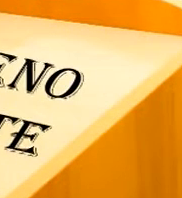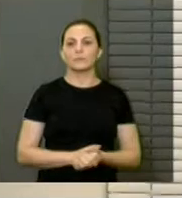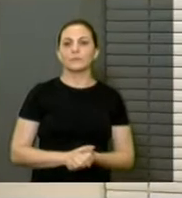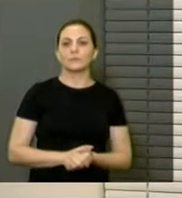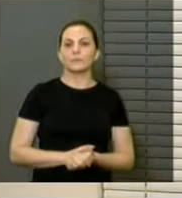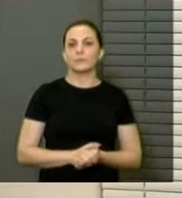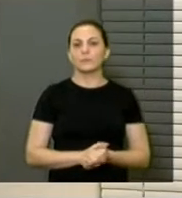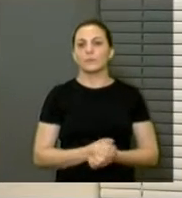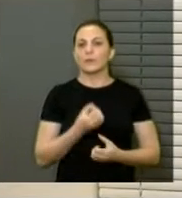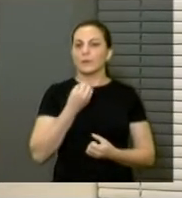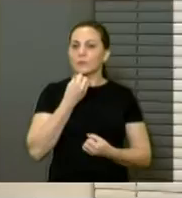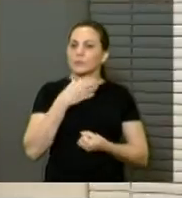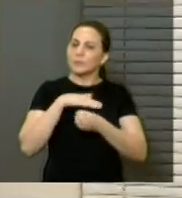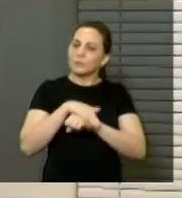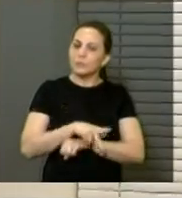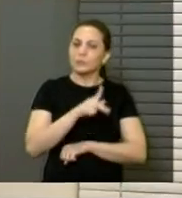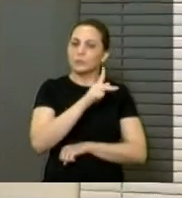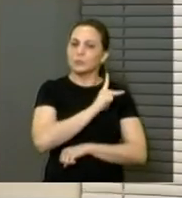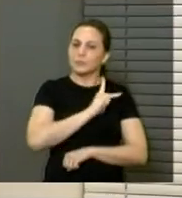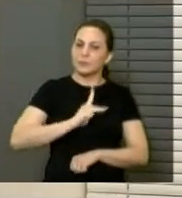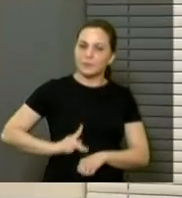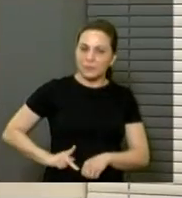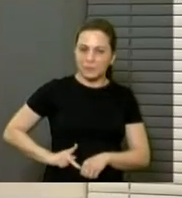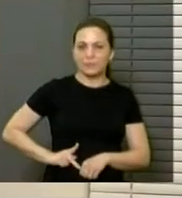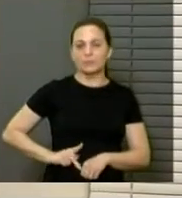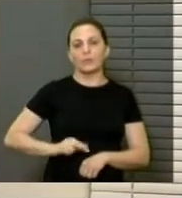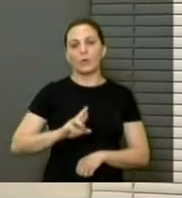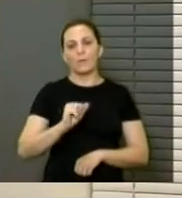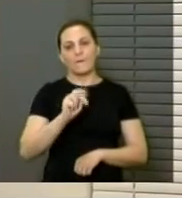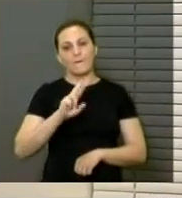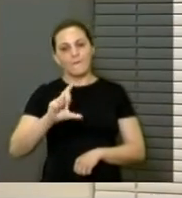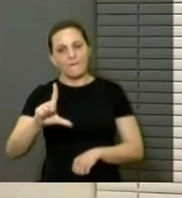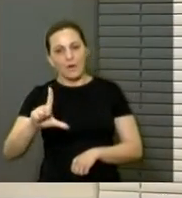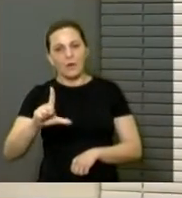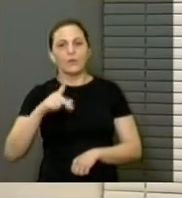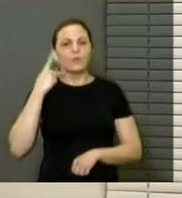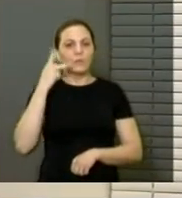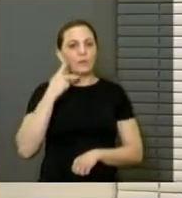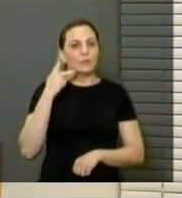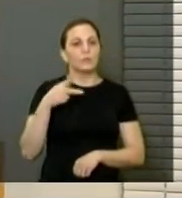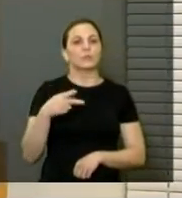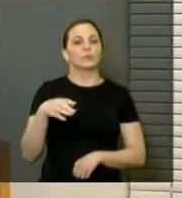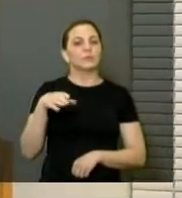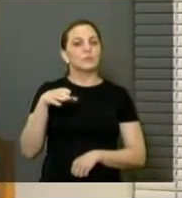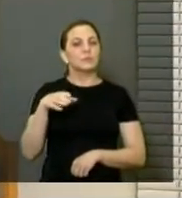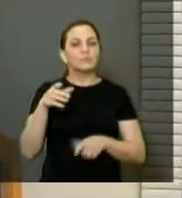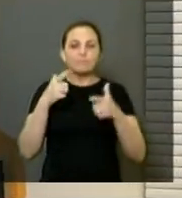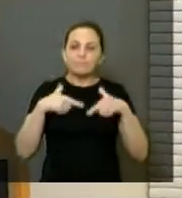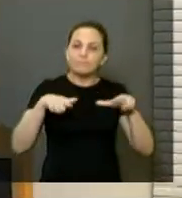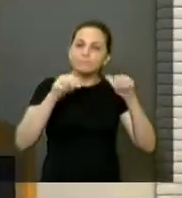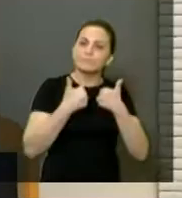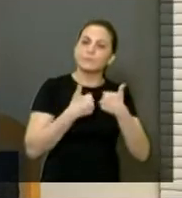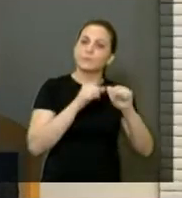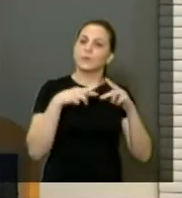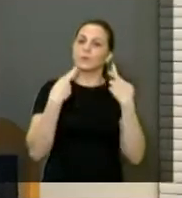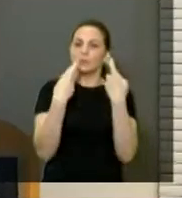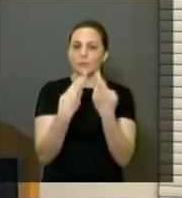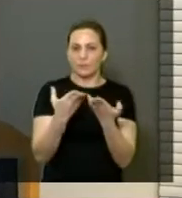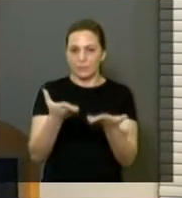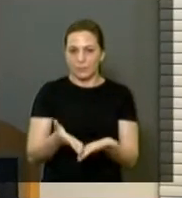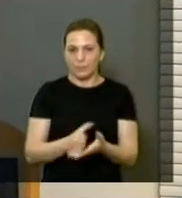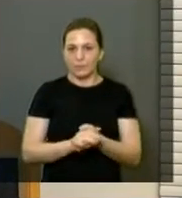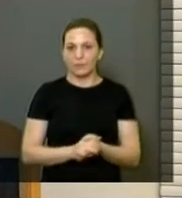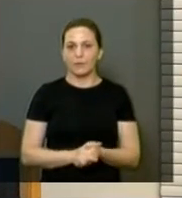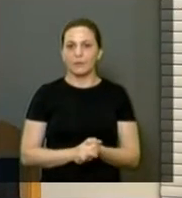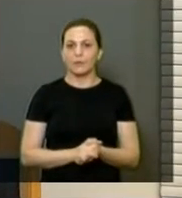boa noite presidente prometeu levar boa noite a todos os vereadores que os ouvem assistem eu